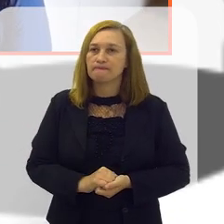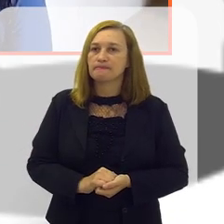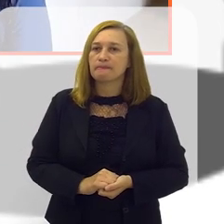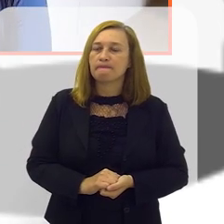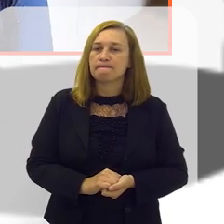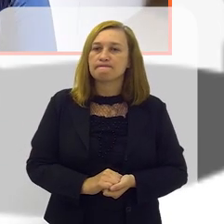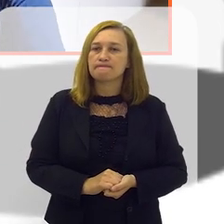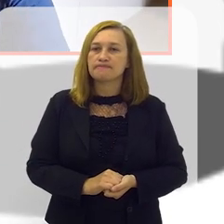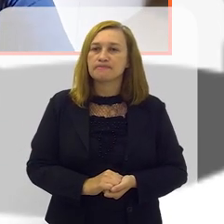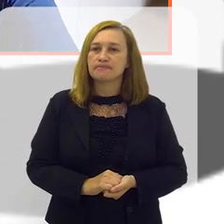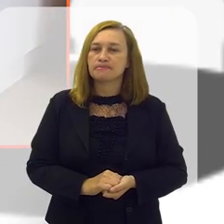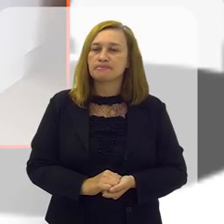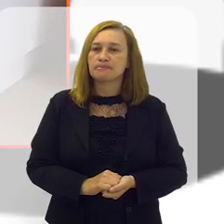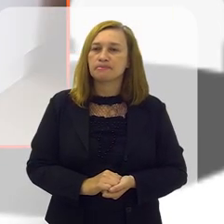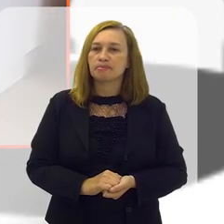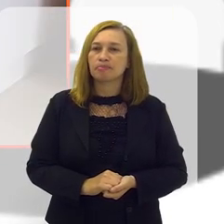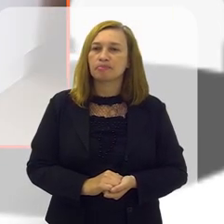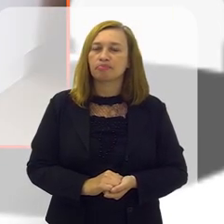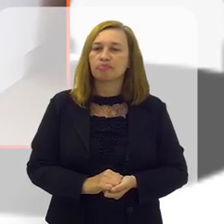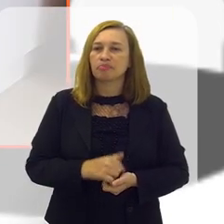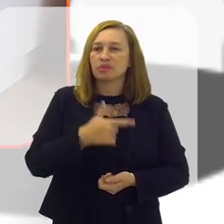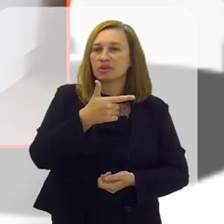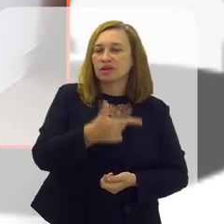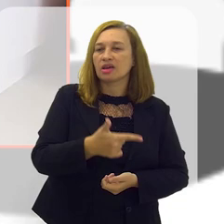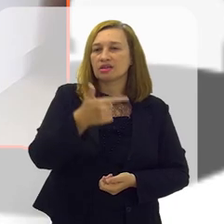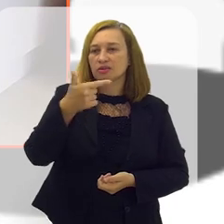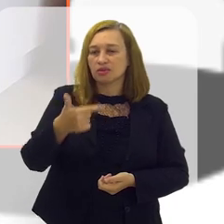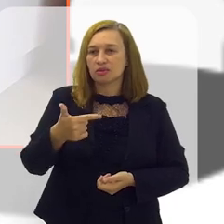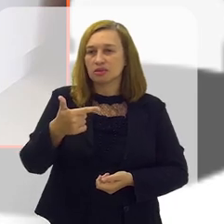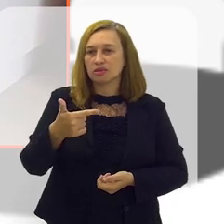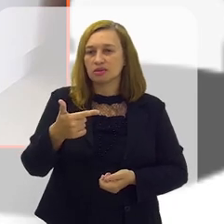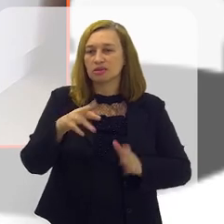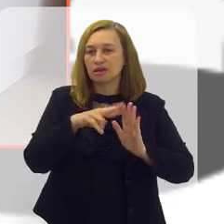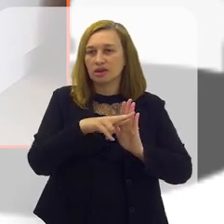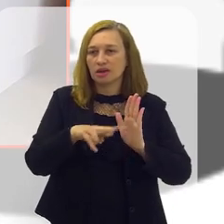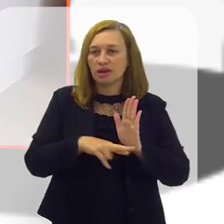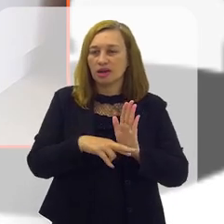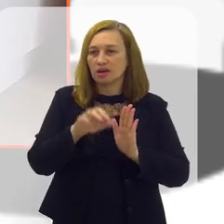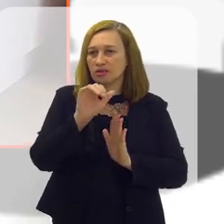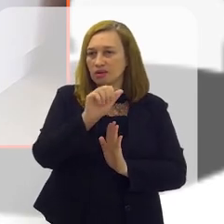Sim, o 12º passo de AA,